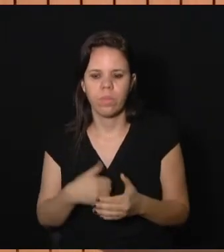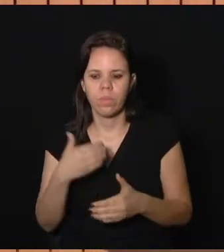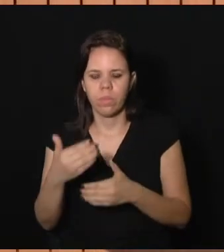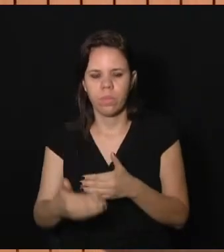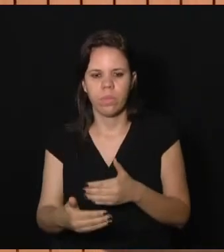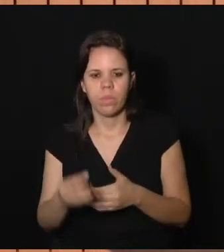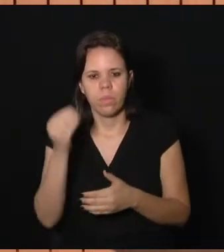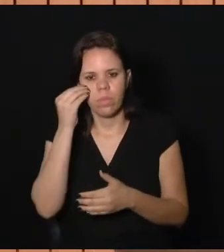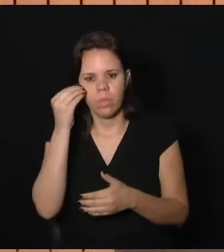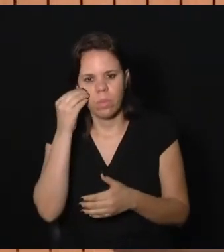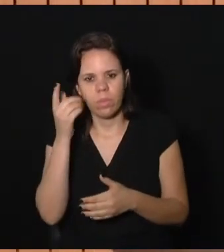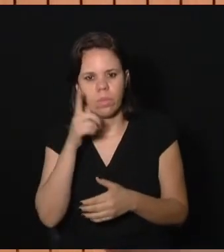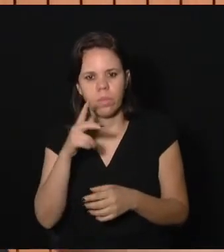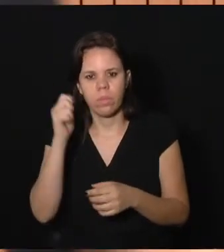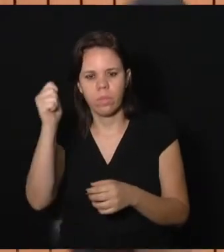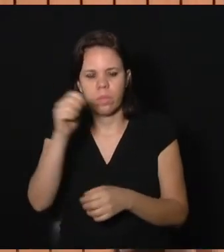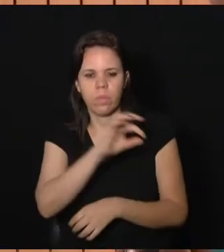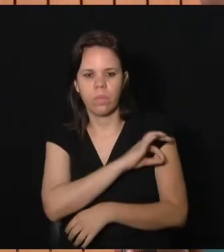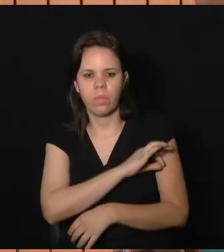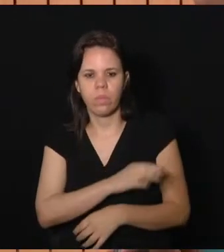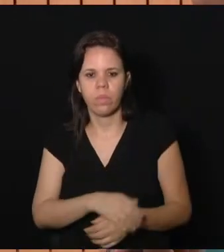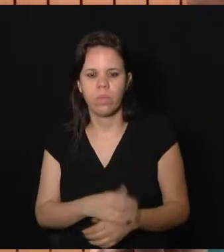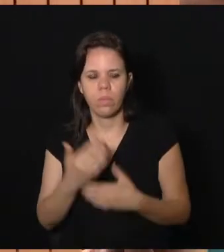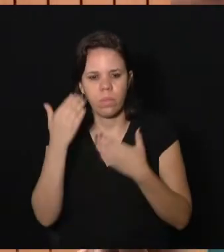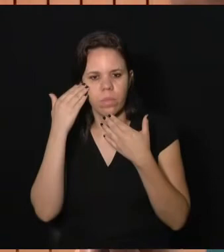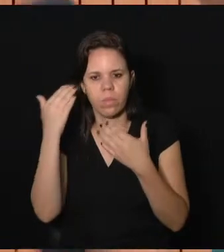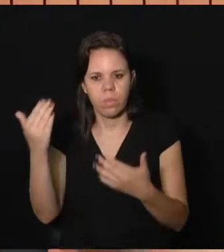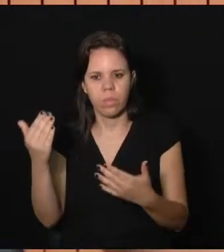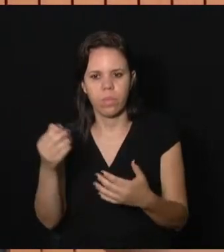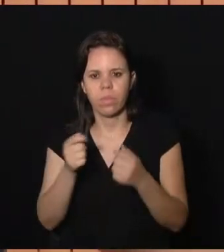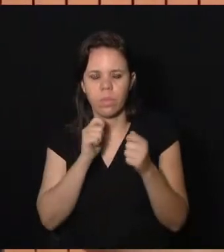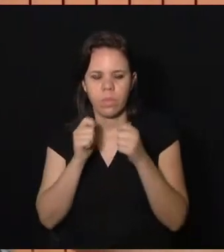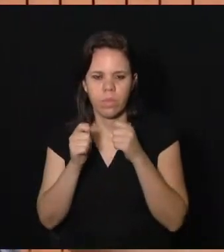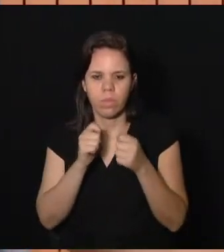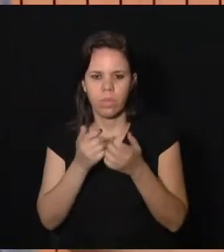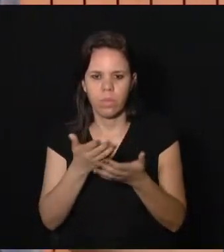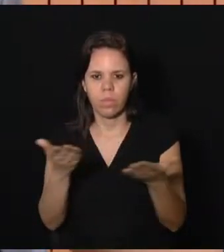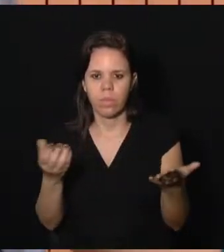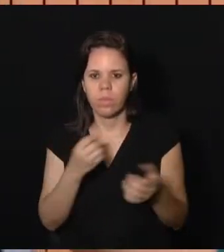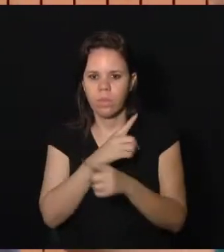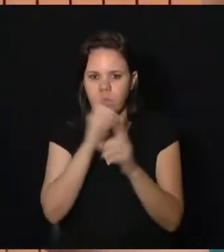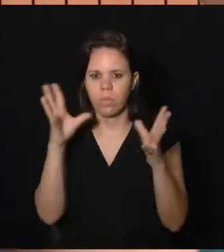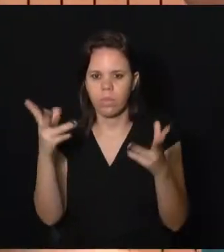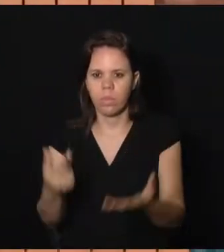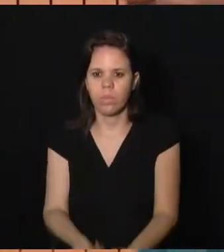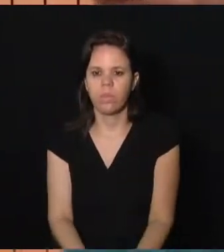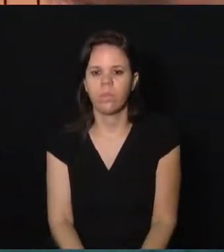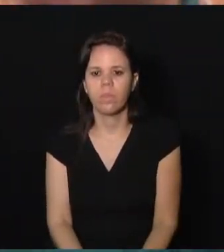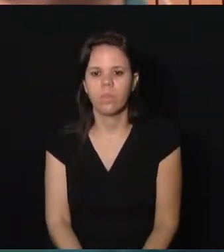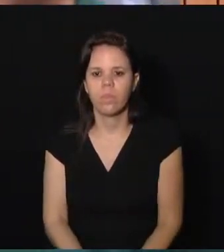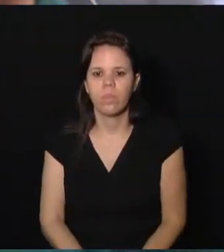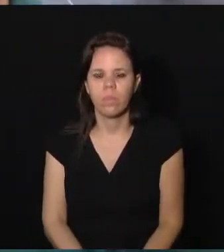é tentar chegar no Poder Executivo. Muito obrigado, vereador, pela entrevista. Obrigado a vocês, um ótimo dia a todos.